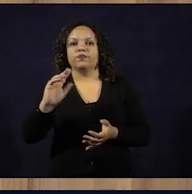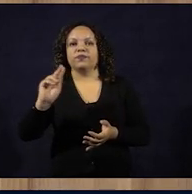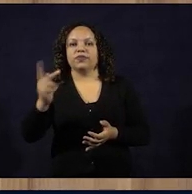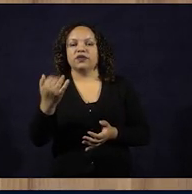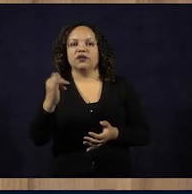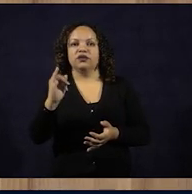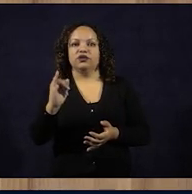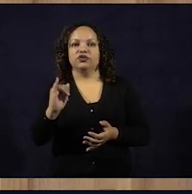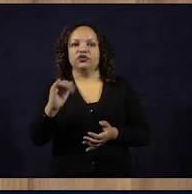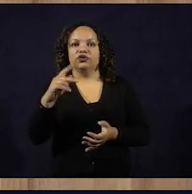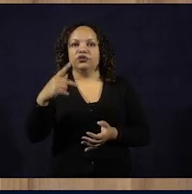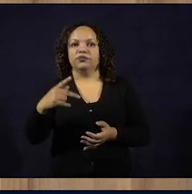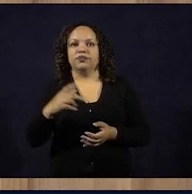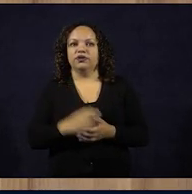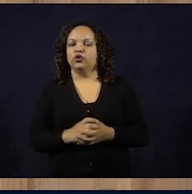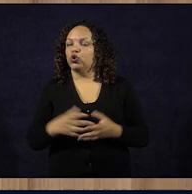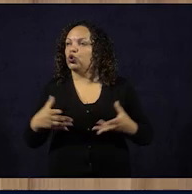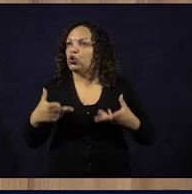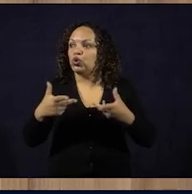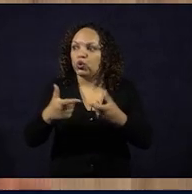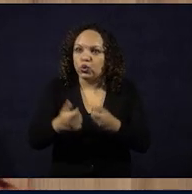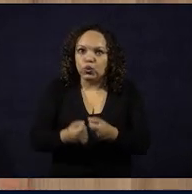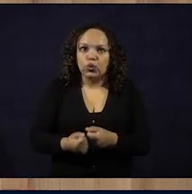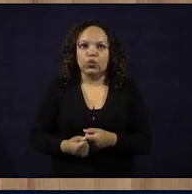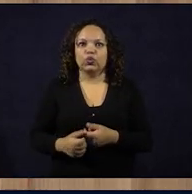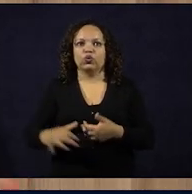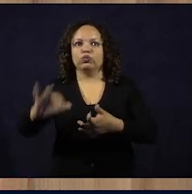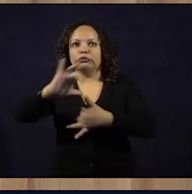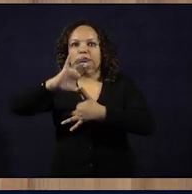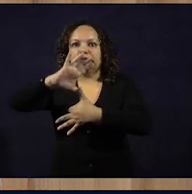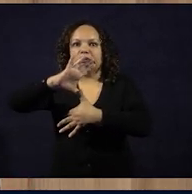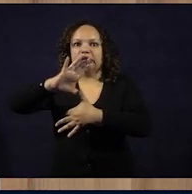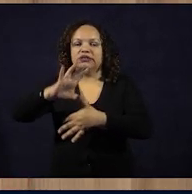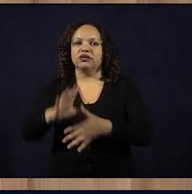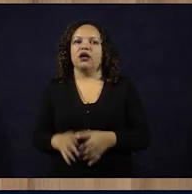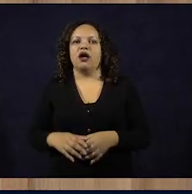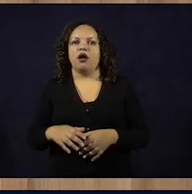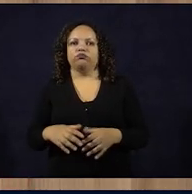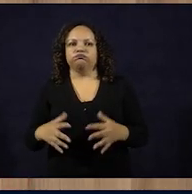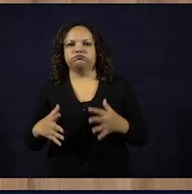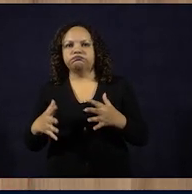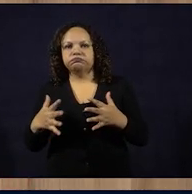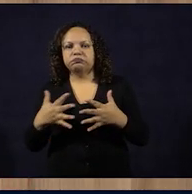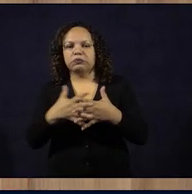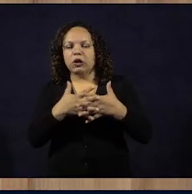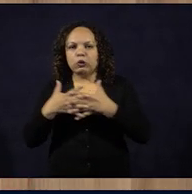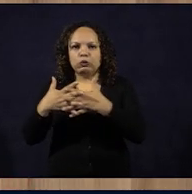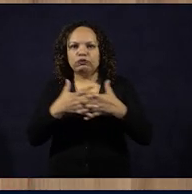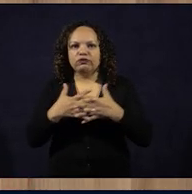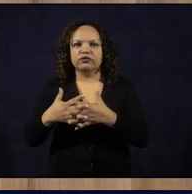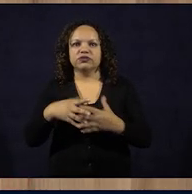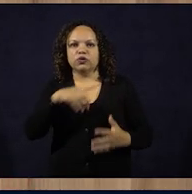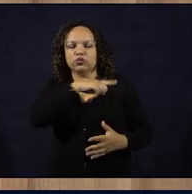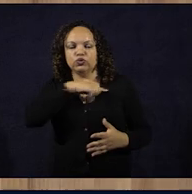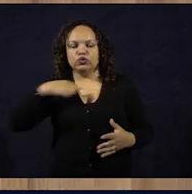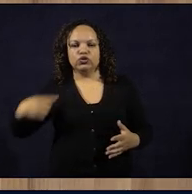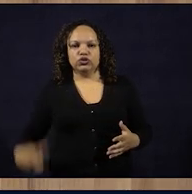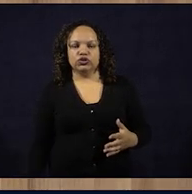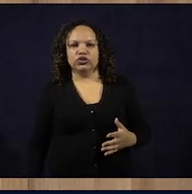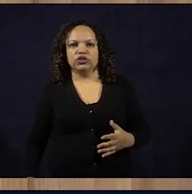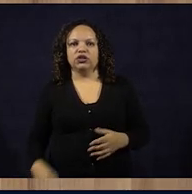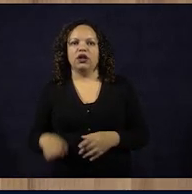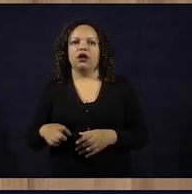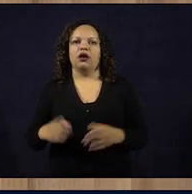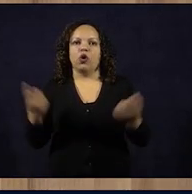ter tudo concentrado na Ásia né essa briga entre China Estados Unidos você me Condutores uma hora vai chegar na nossa